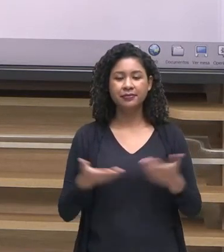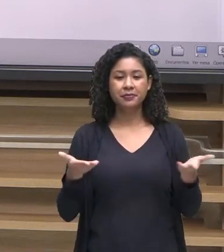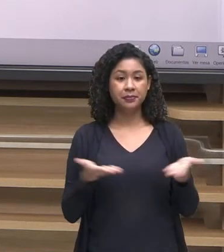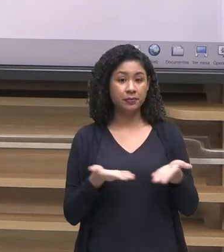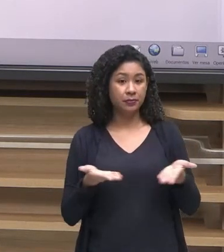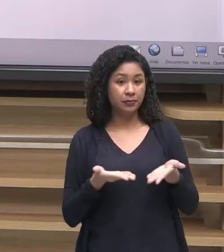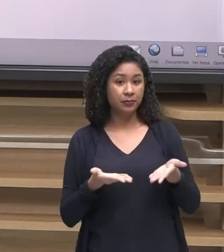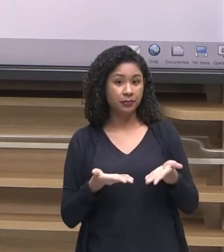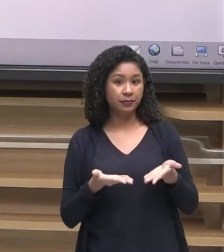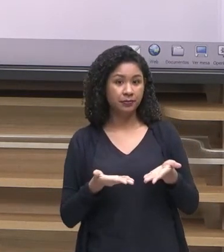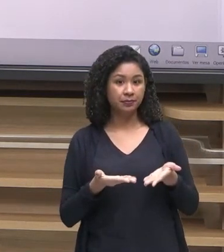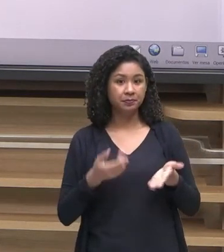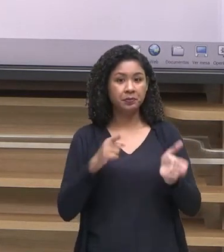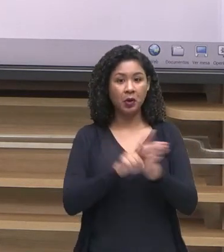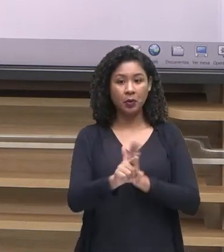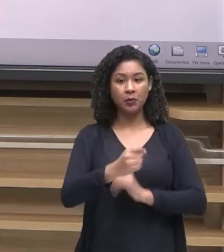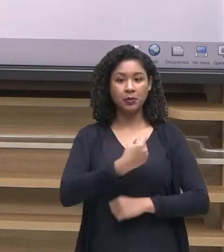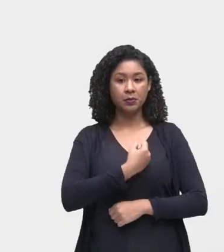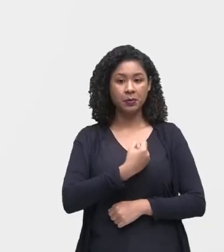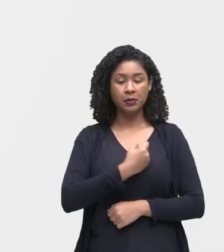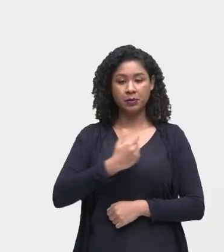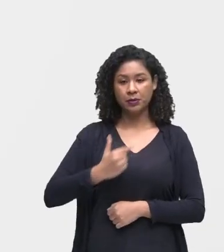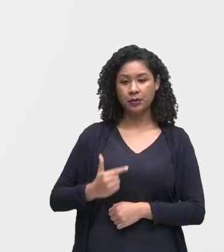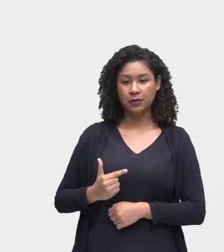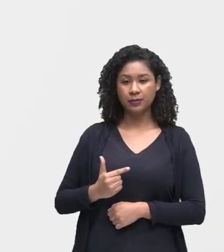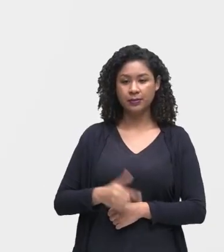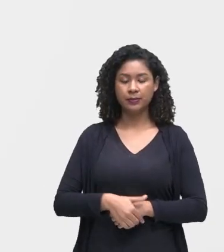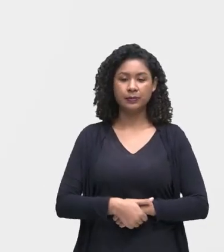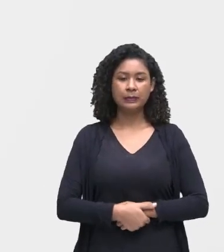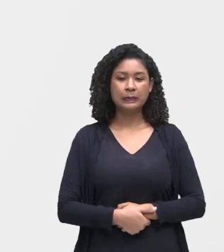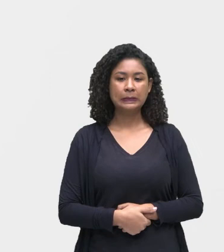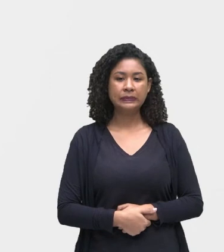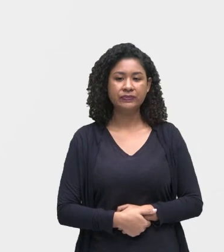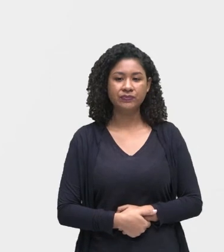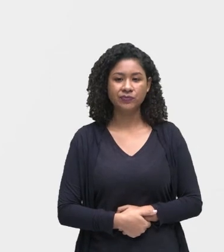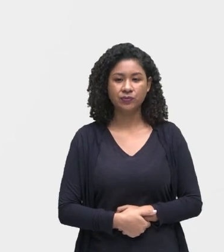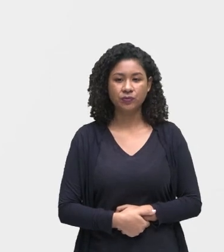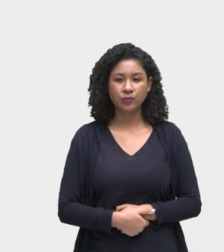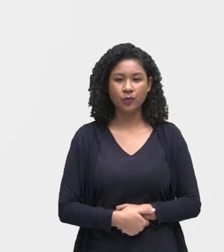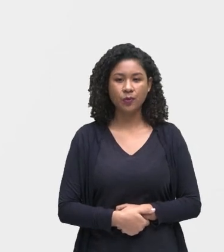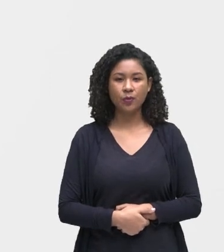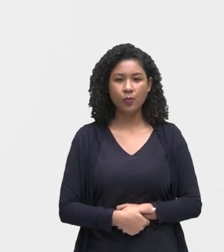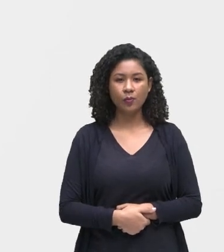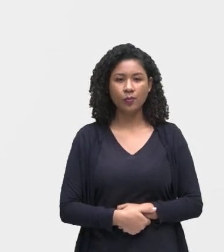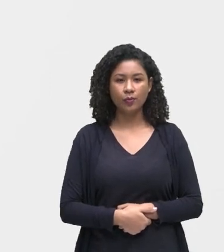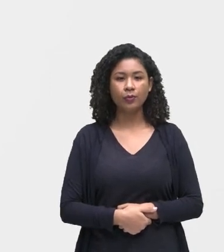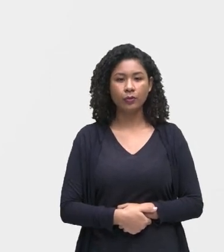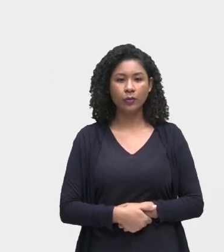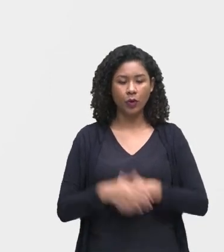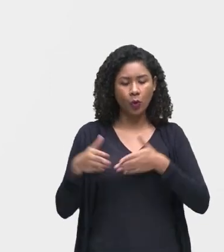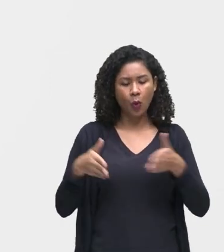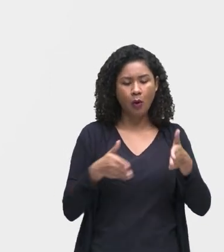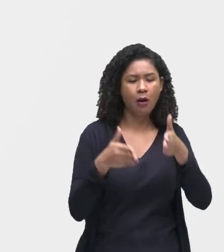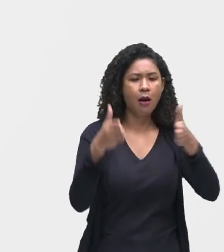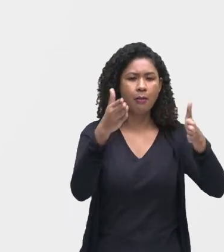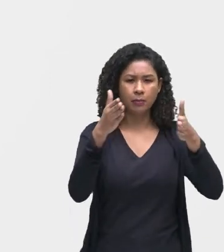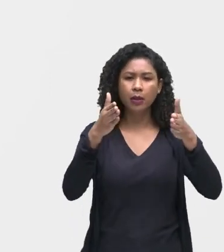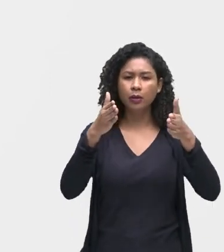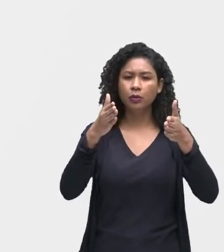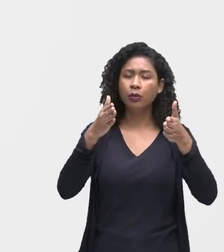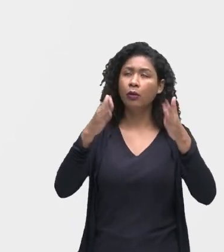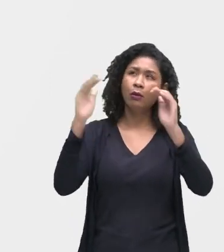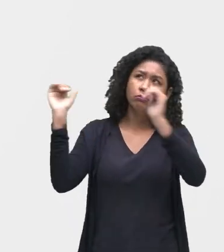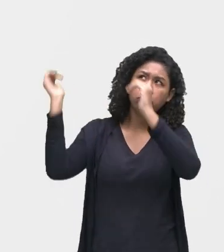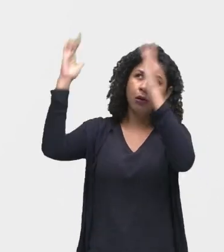aqui para a questão número 2, por gentileza. O caminho da transcendência é exclusivo, é somente